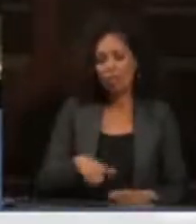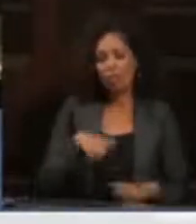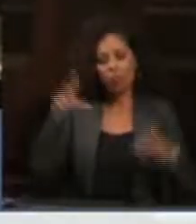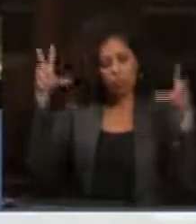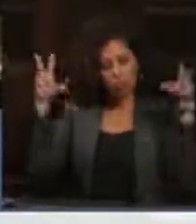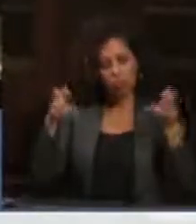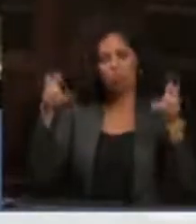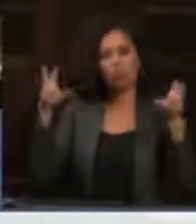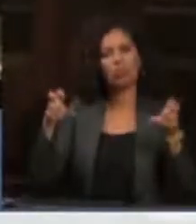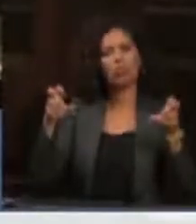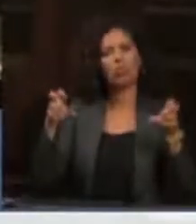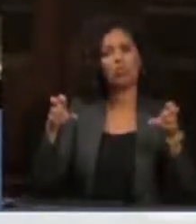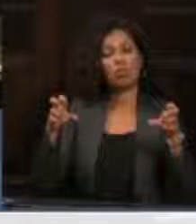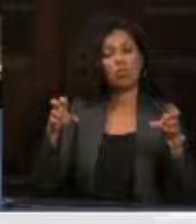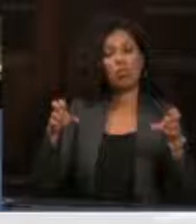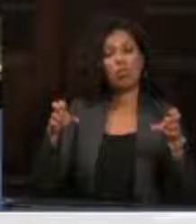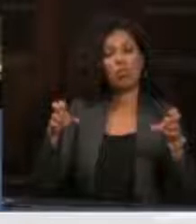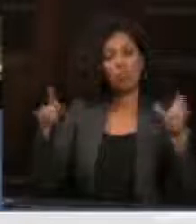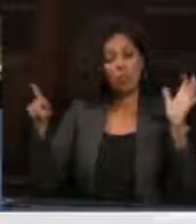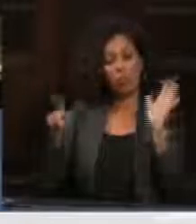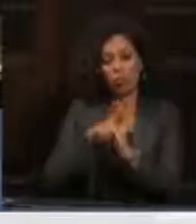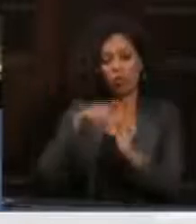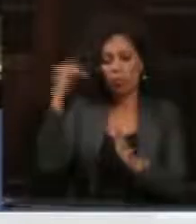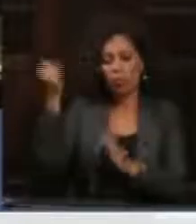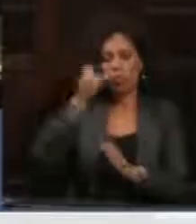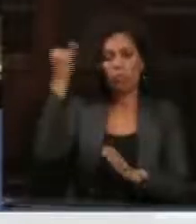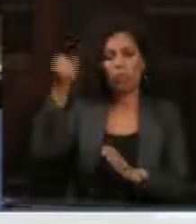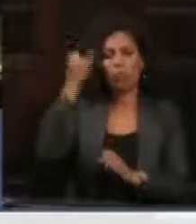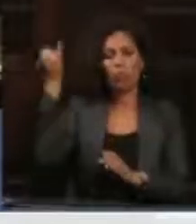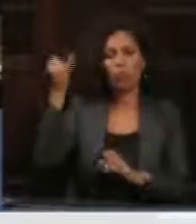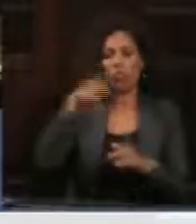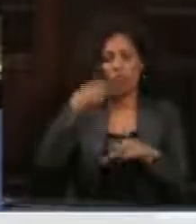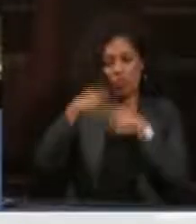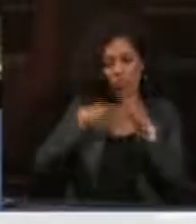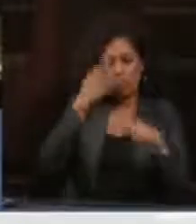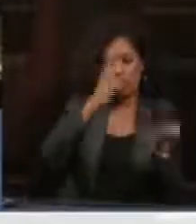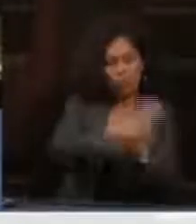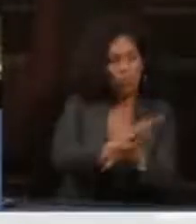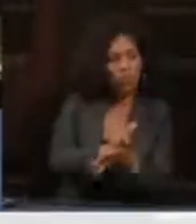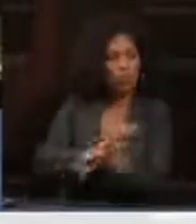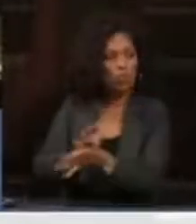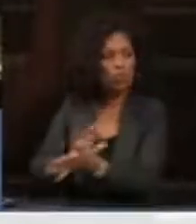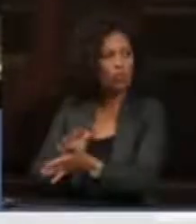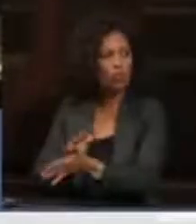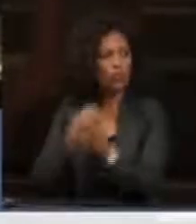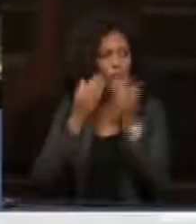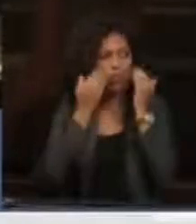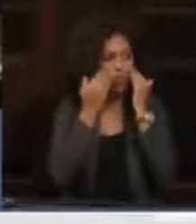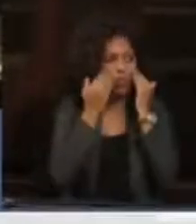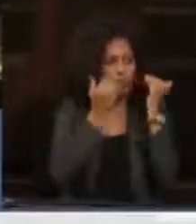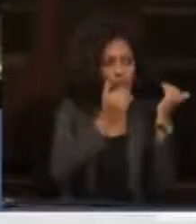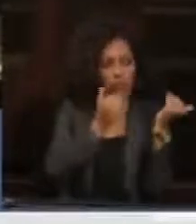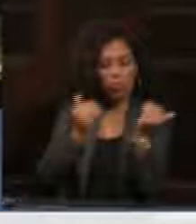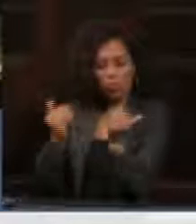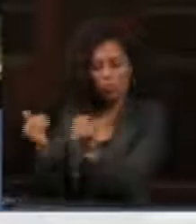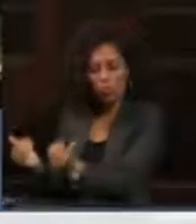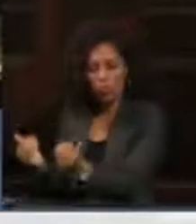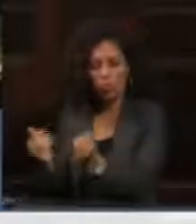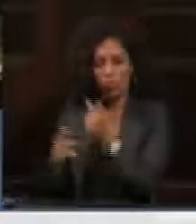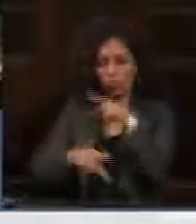sistema genocida, estruturado no racismo, que estrutura todas as